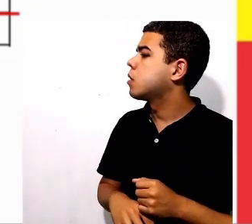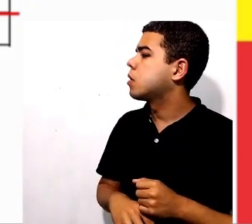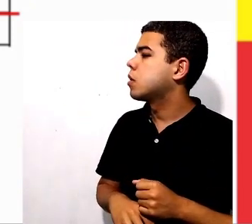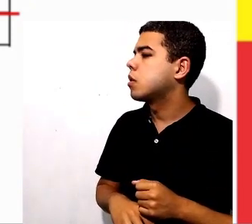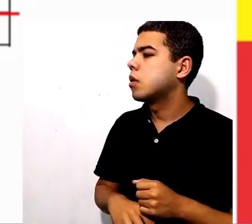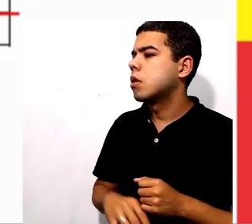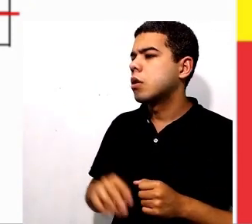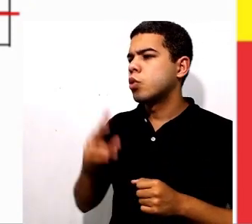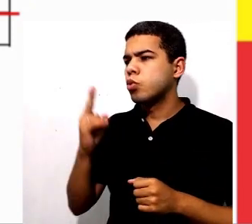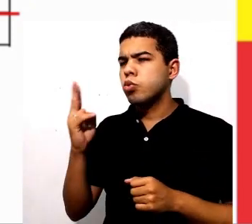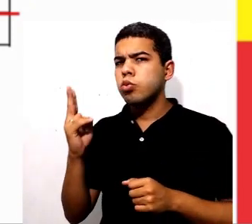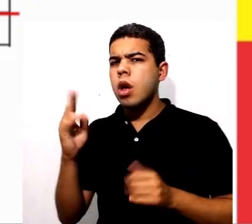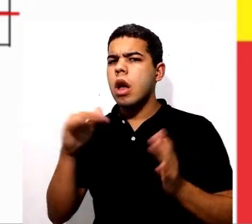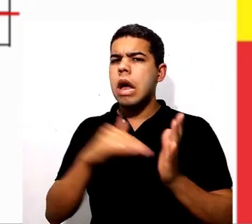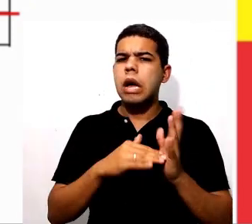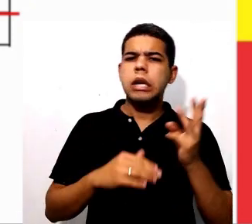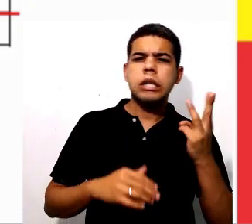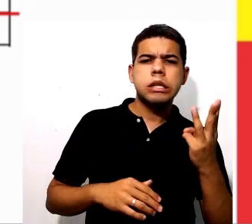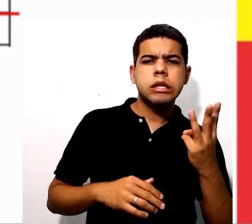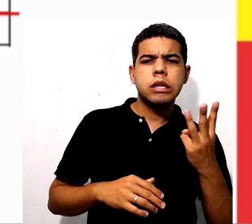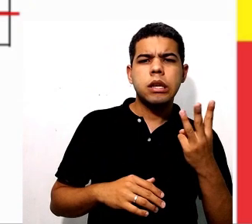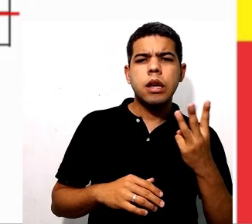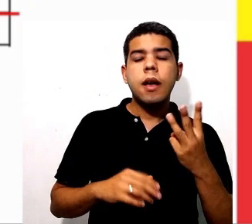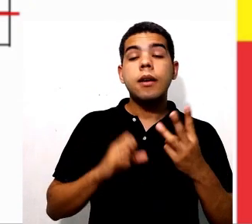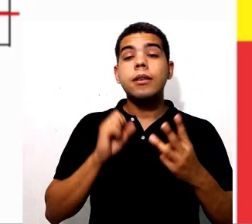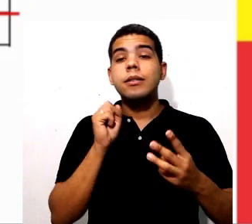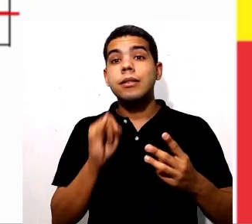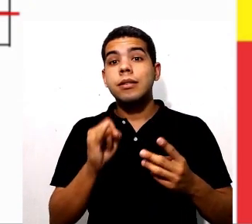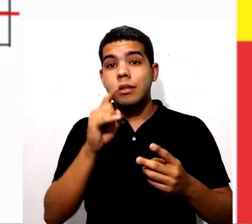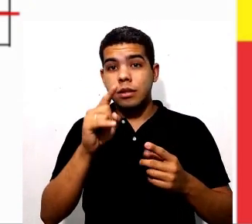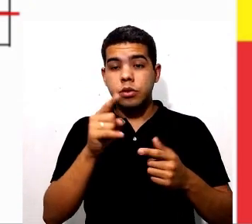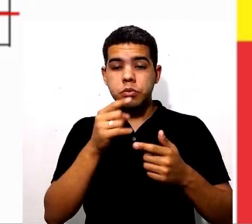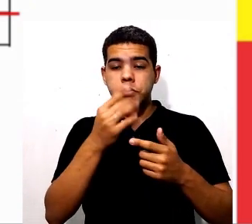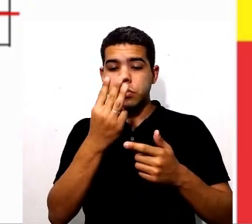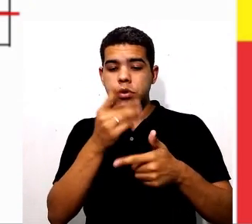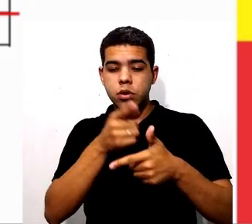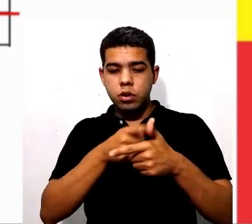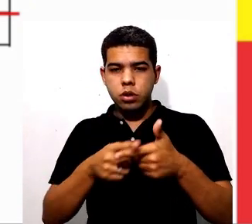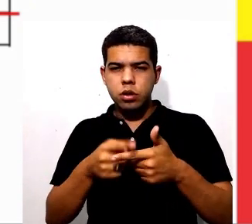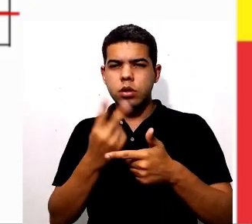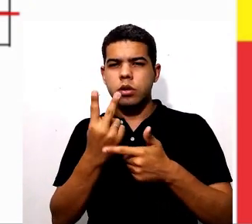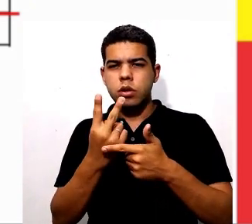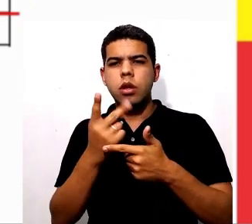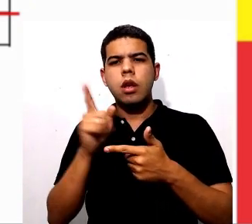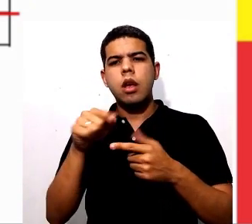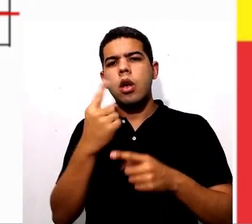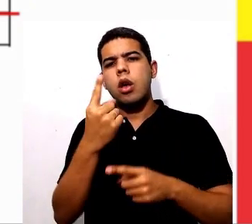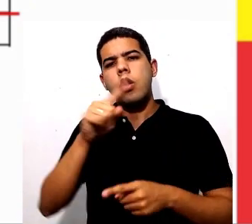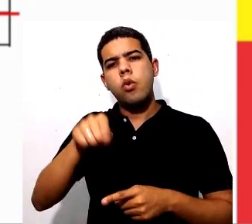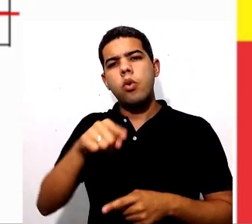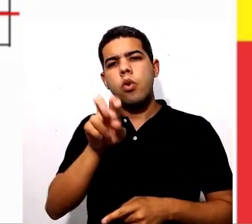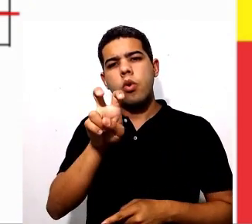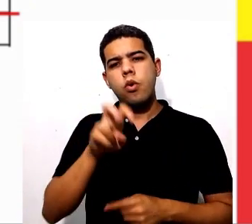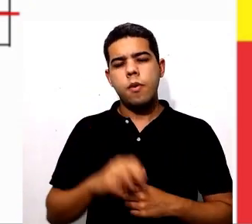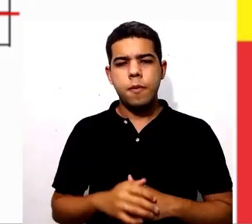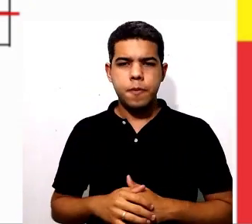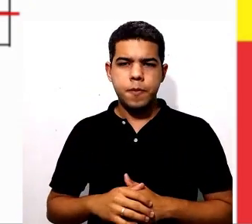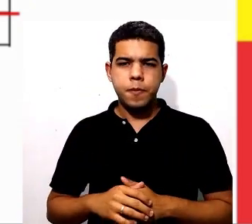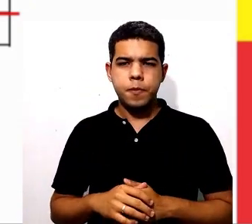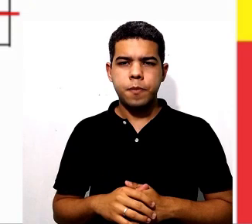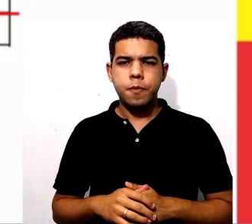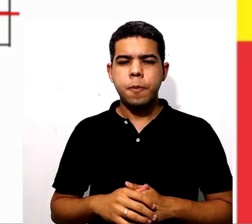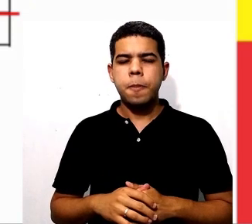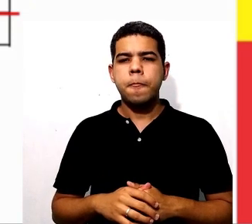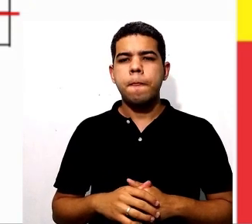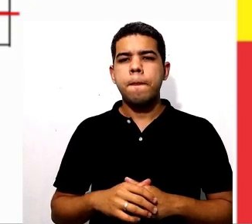vão fazer a mesma coisa, ó, 3. Se eu estou aqui na posição 4, ó, 4 vezes 1,5, dá 6, ó, olha